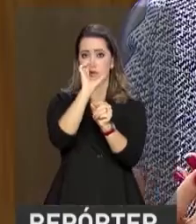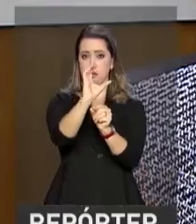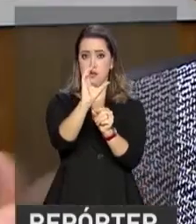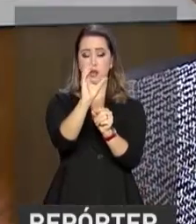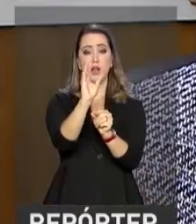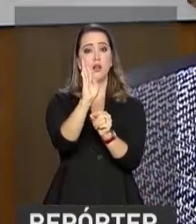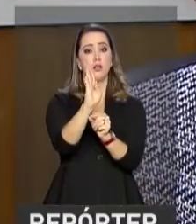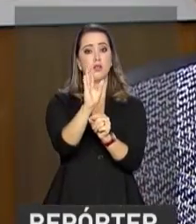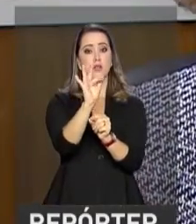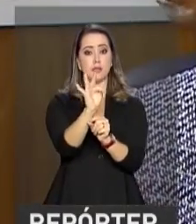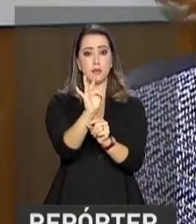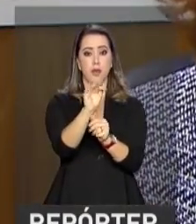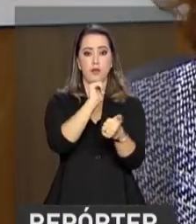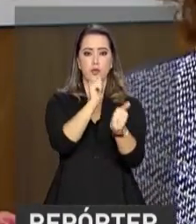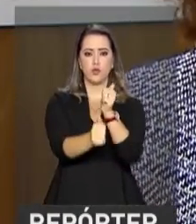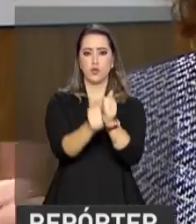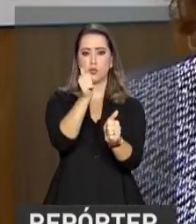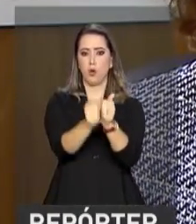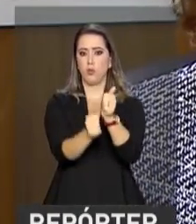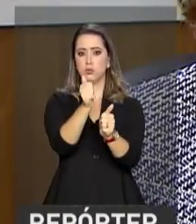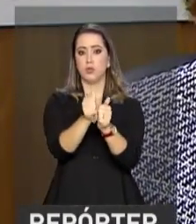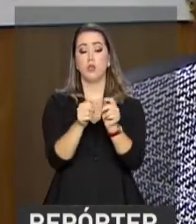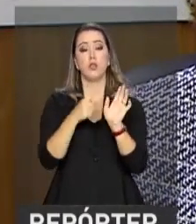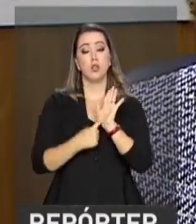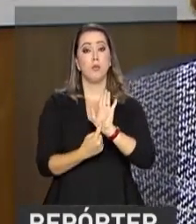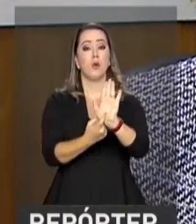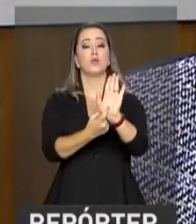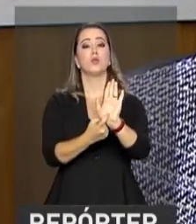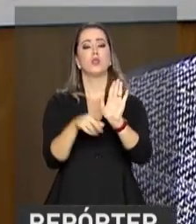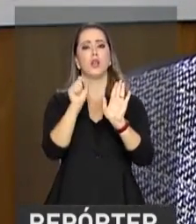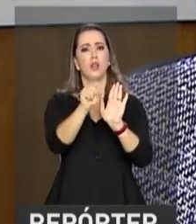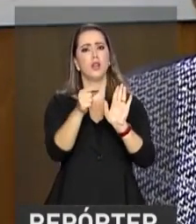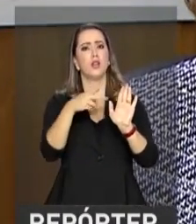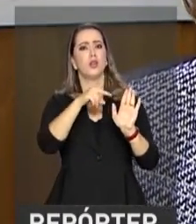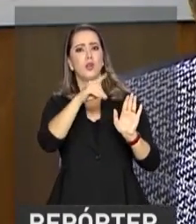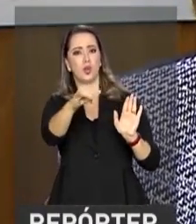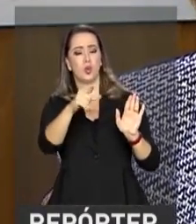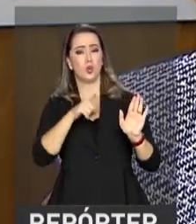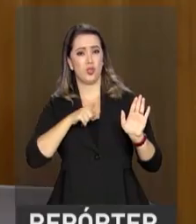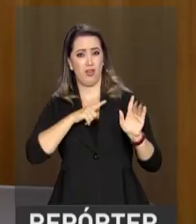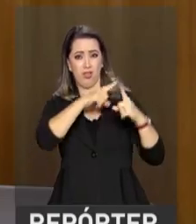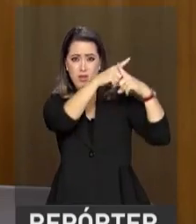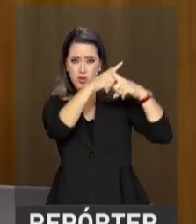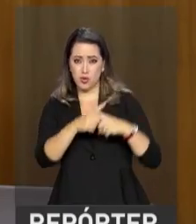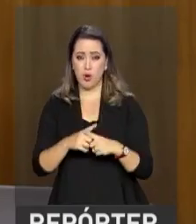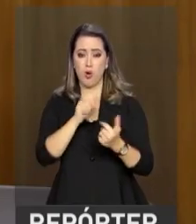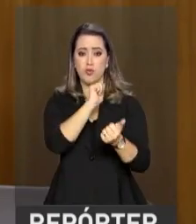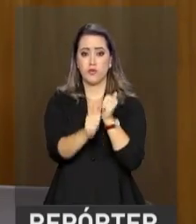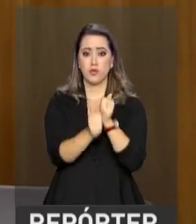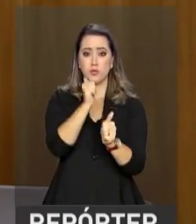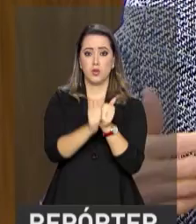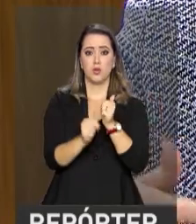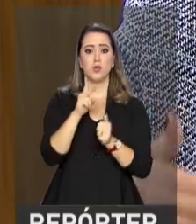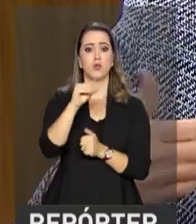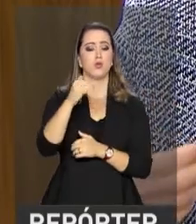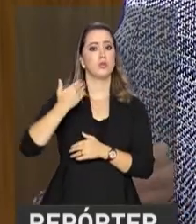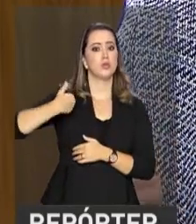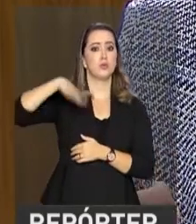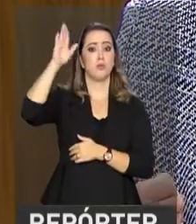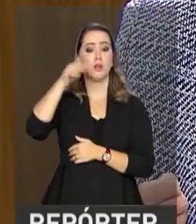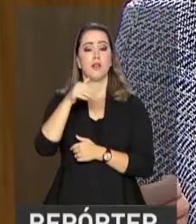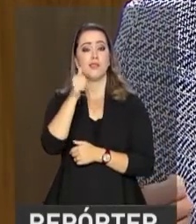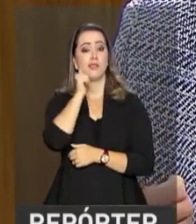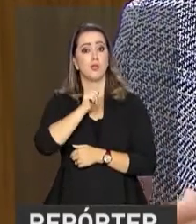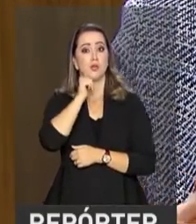o city teve uma pesquisa recente no rio de janeiro mostrando que no dia em que nós temos jogos de futebol é o dia que mais as mulheres